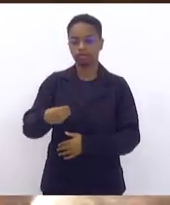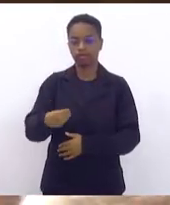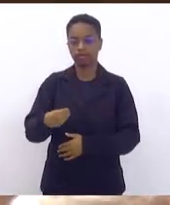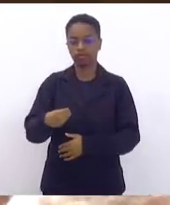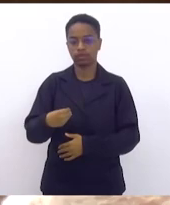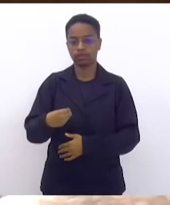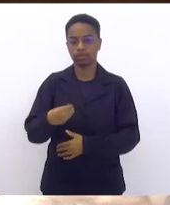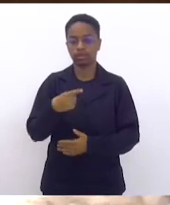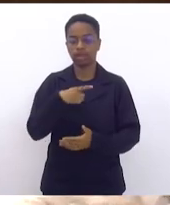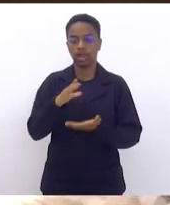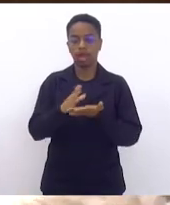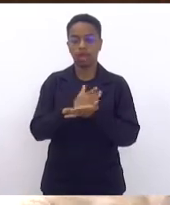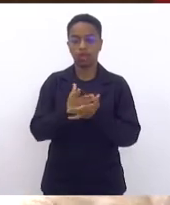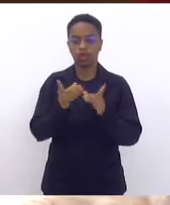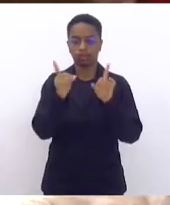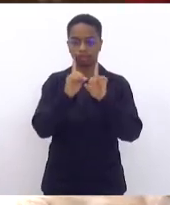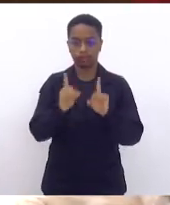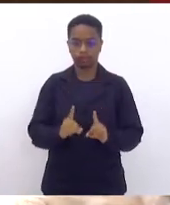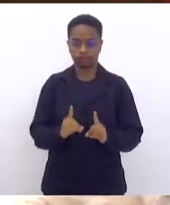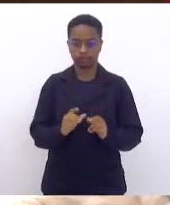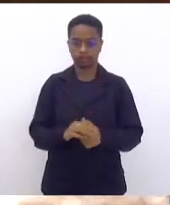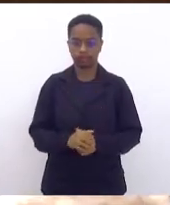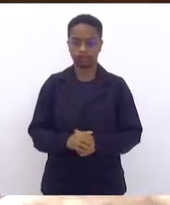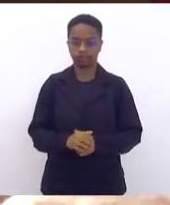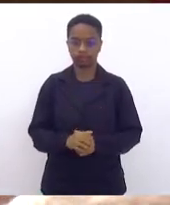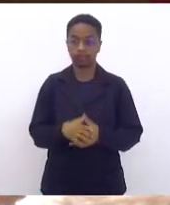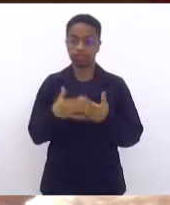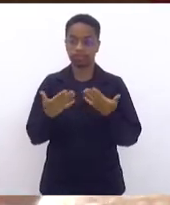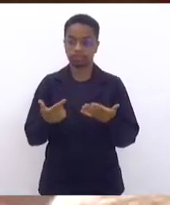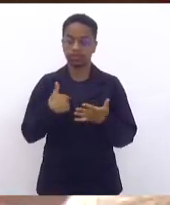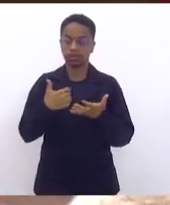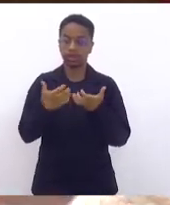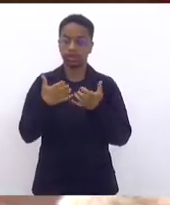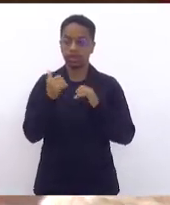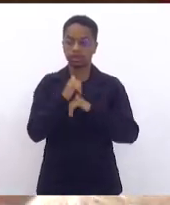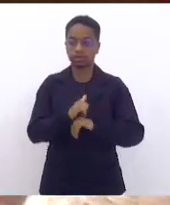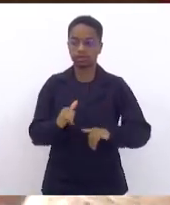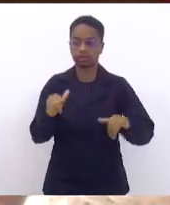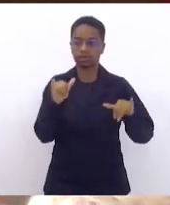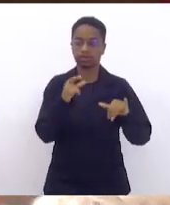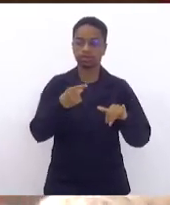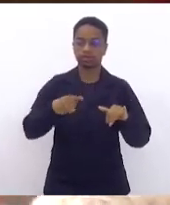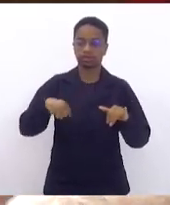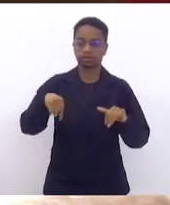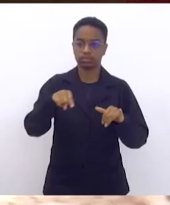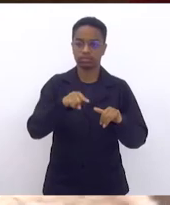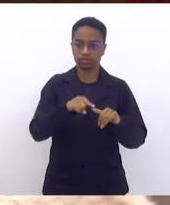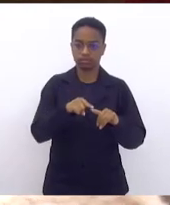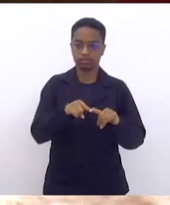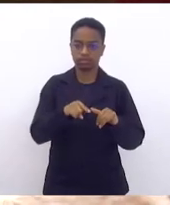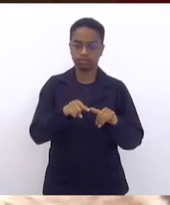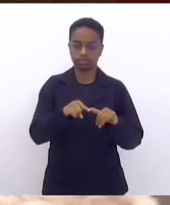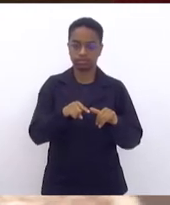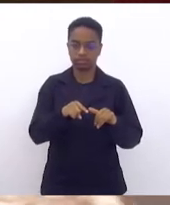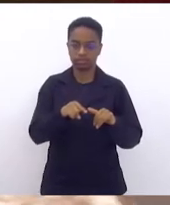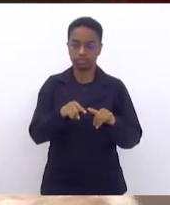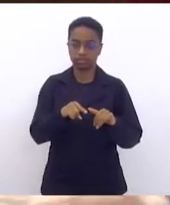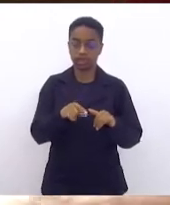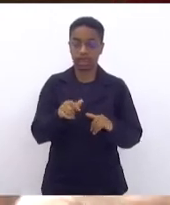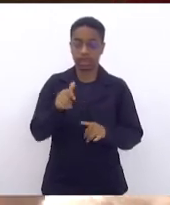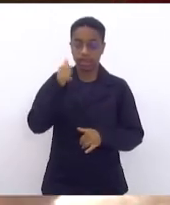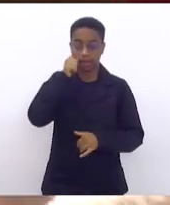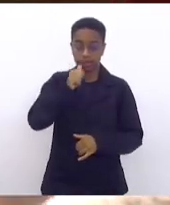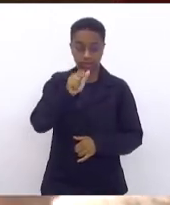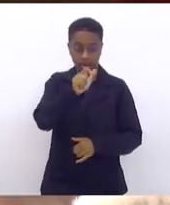com algum tipo de deficiência. Então, eu quero dizer aqui que as mulheres que são chamadas